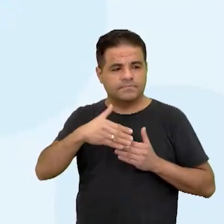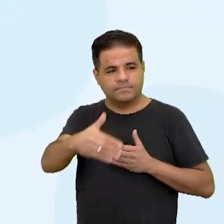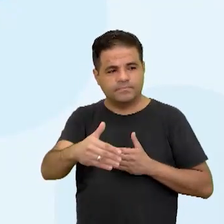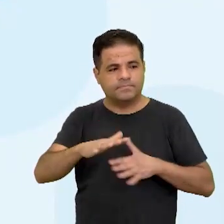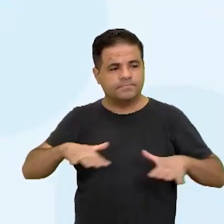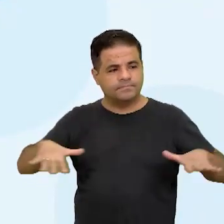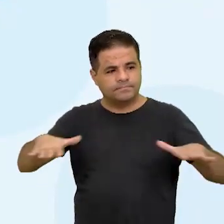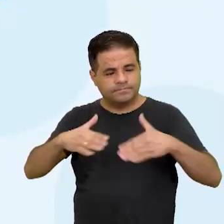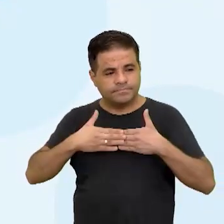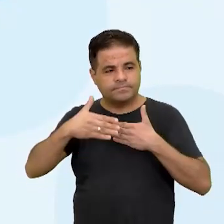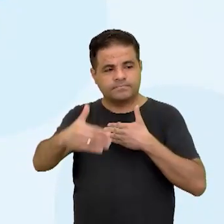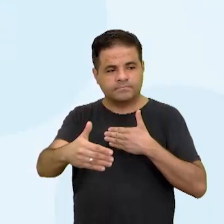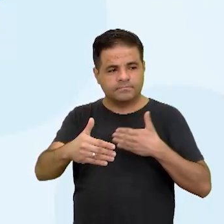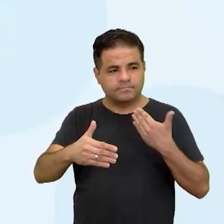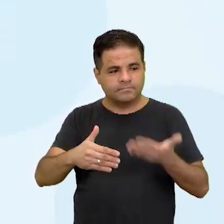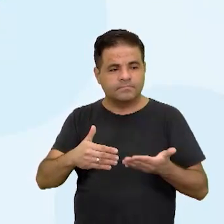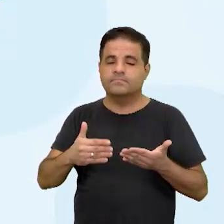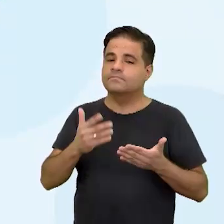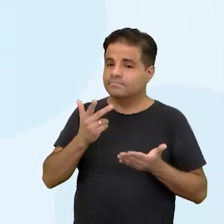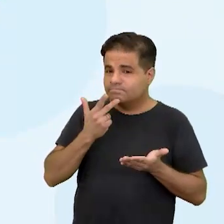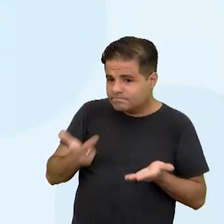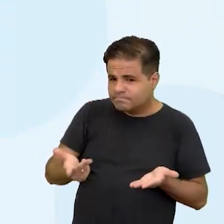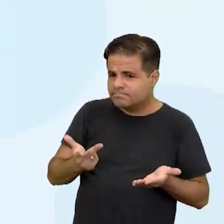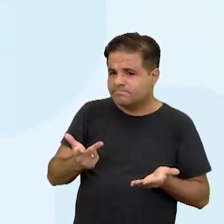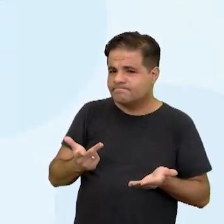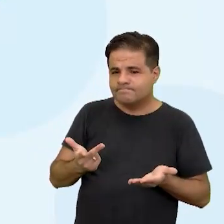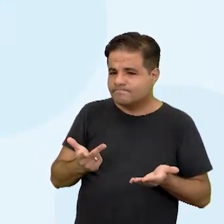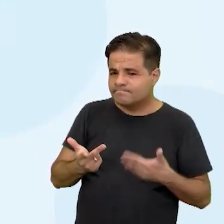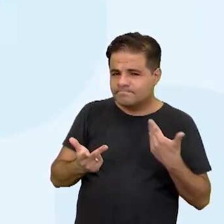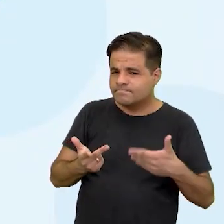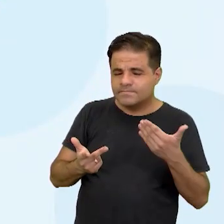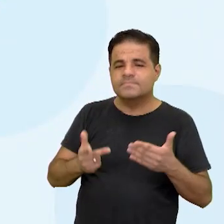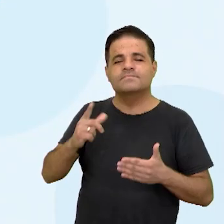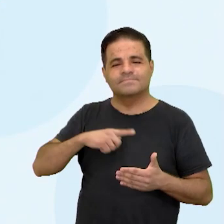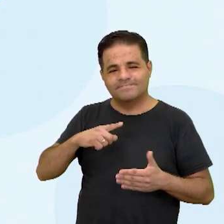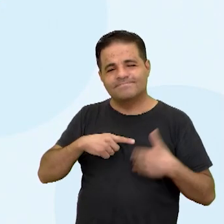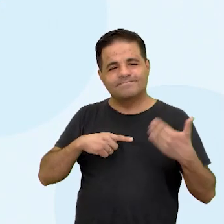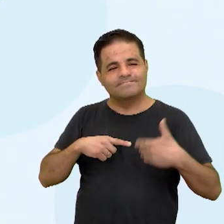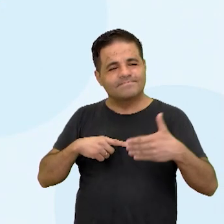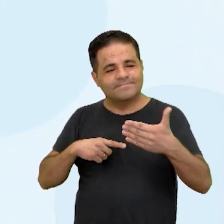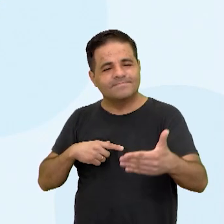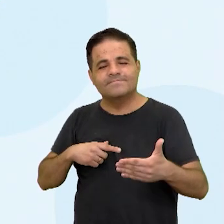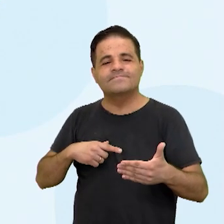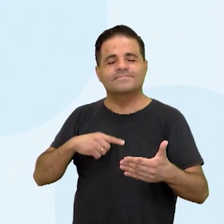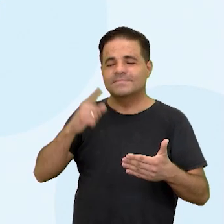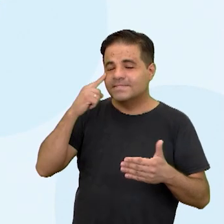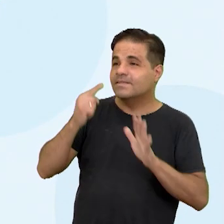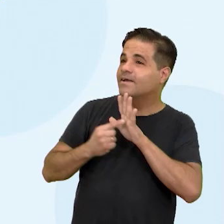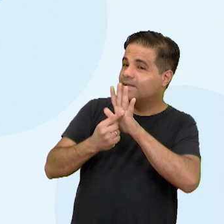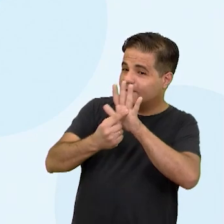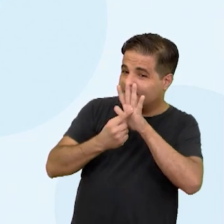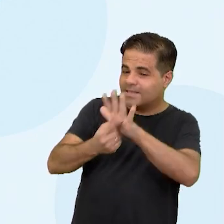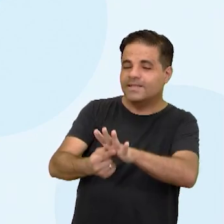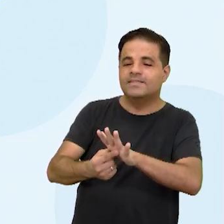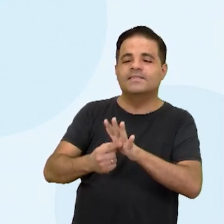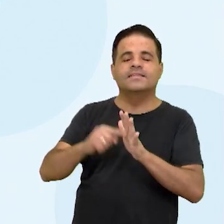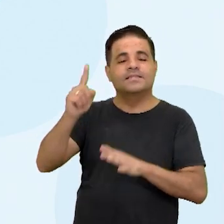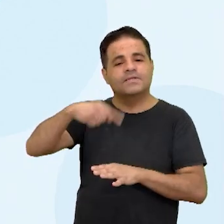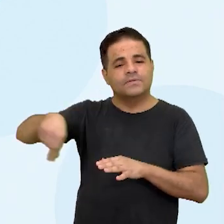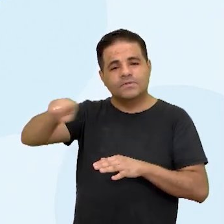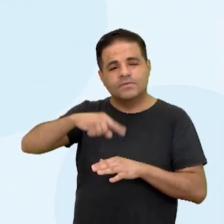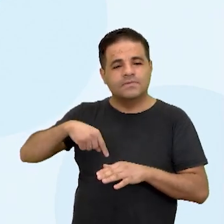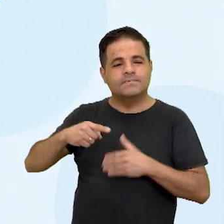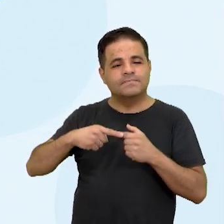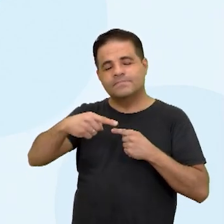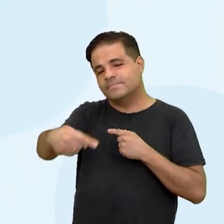tanto de elementos que nós consumimos. Esses elementos, eles possuem marca. E essas marcas, elas são apresentadas como um lugar